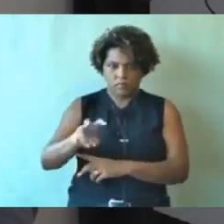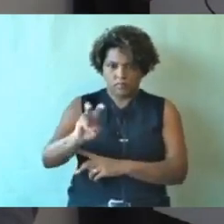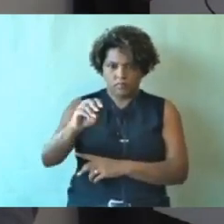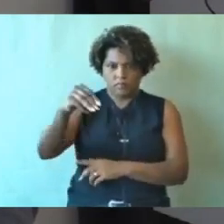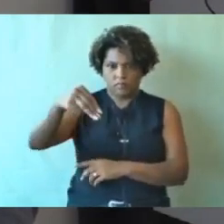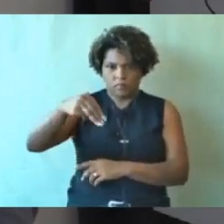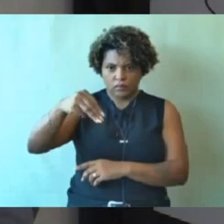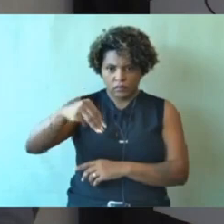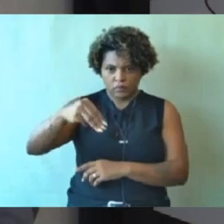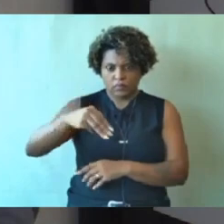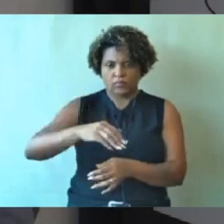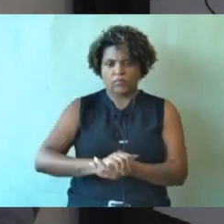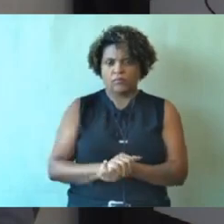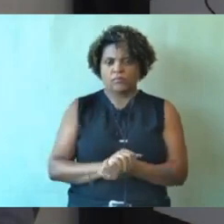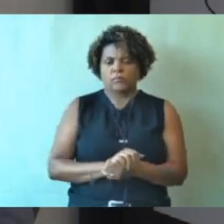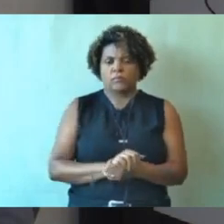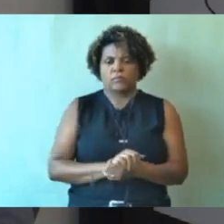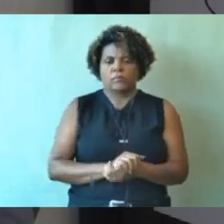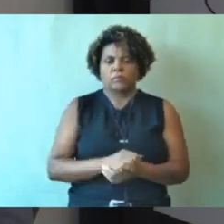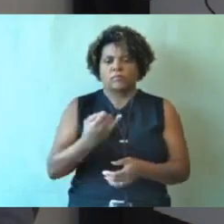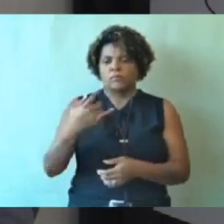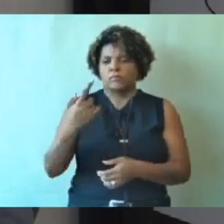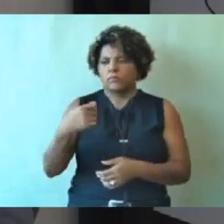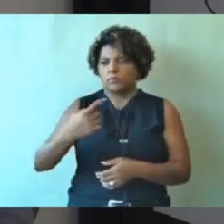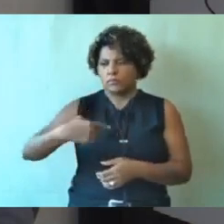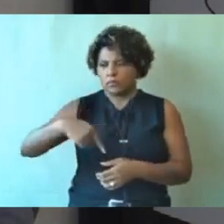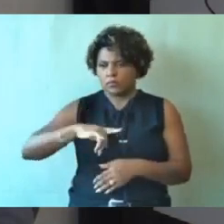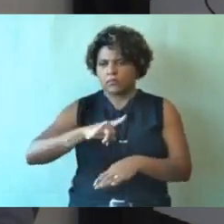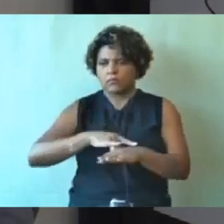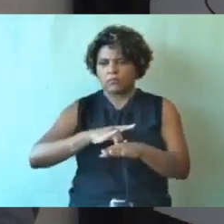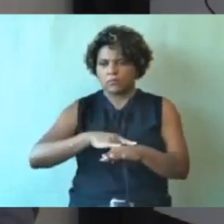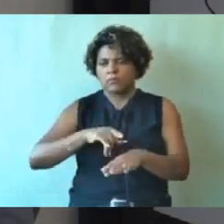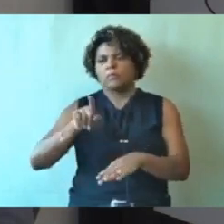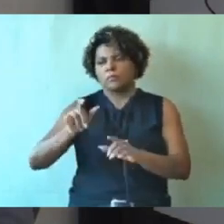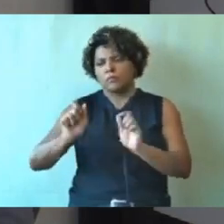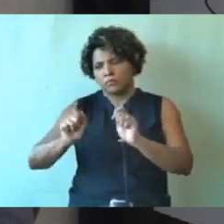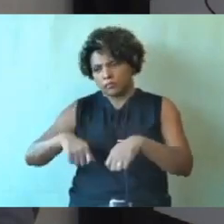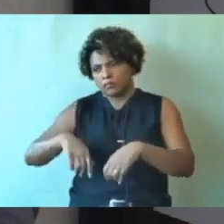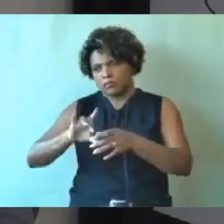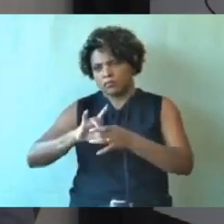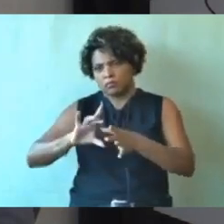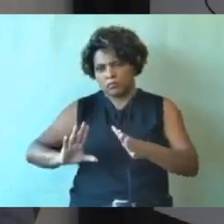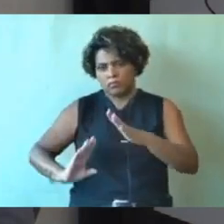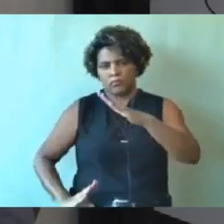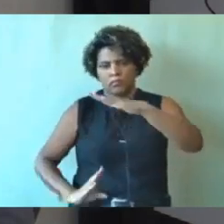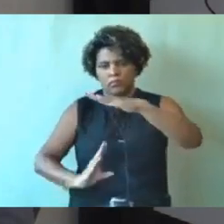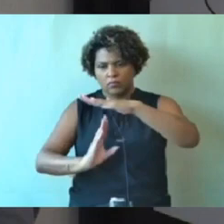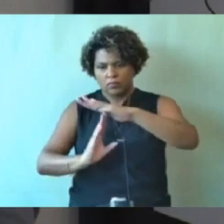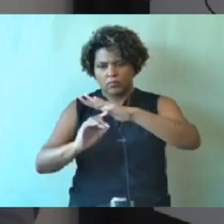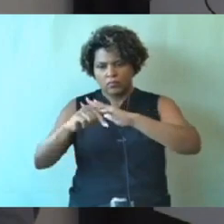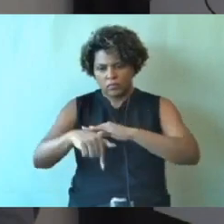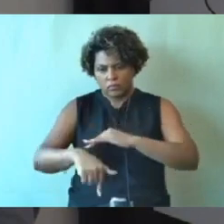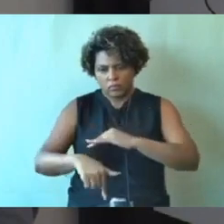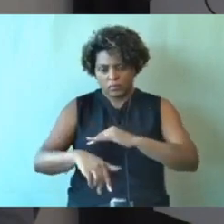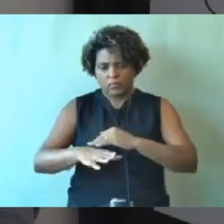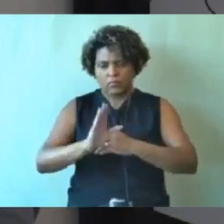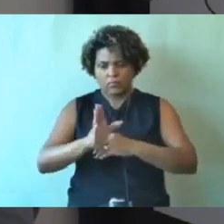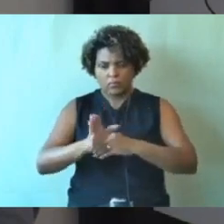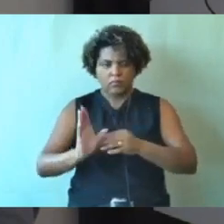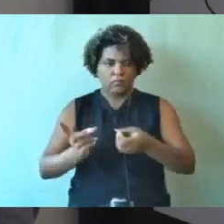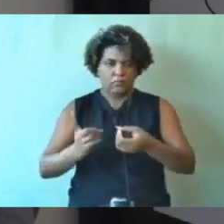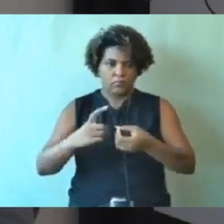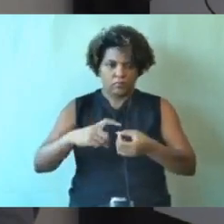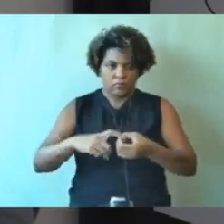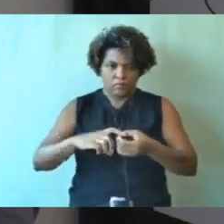quiser ir aqui no Autoalete, o senhor também aí, vou suspender e a gente já volta, tá ok? Só para todo